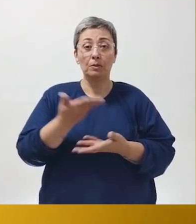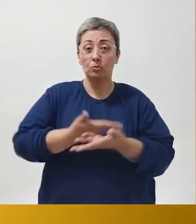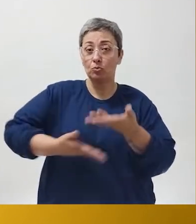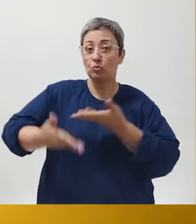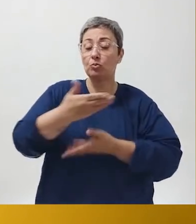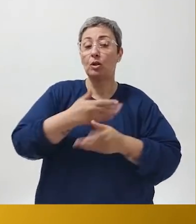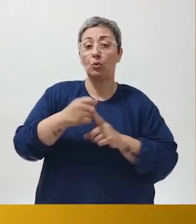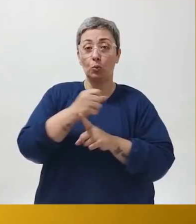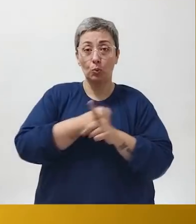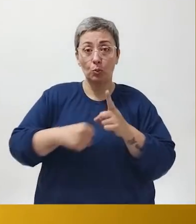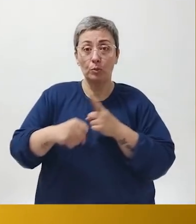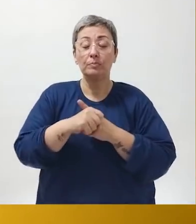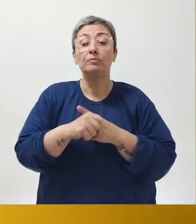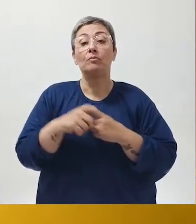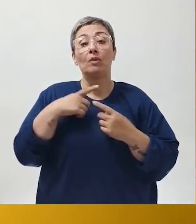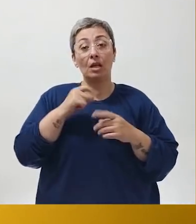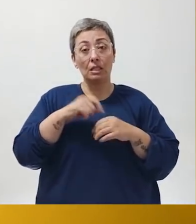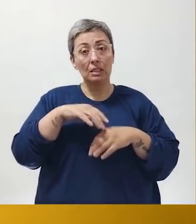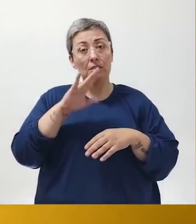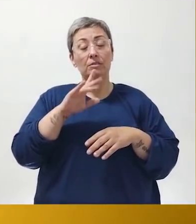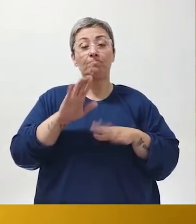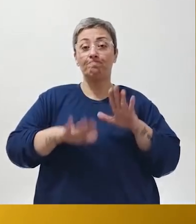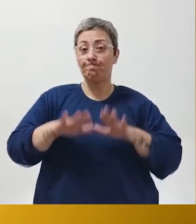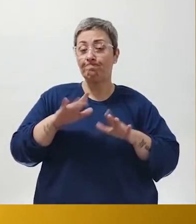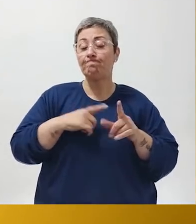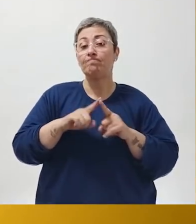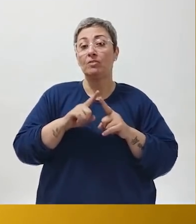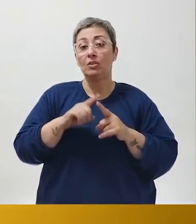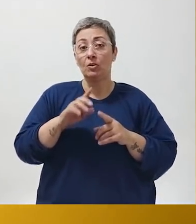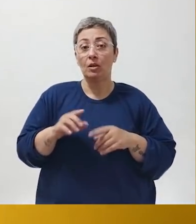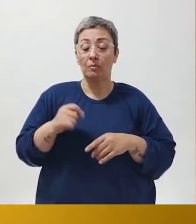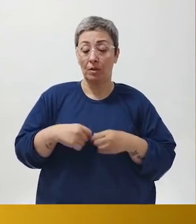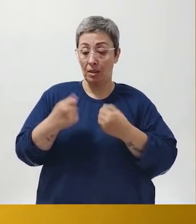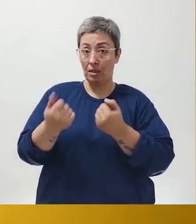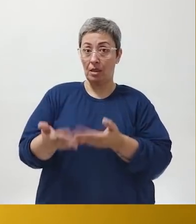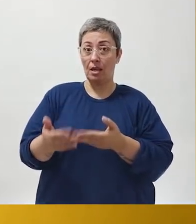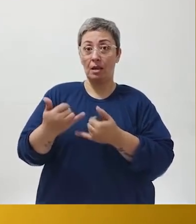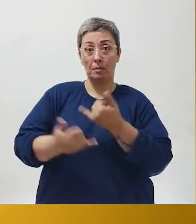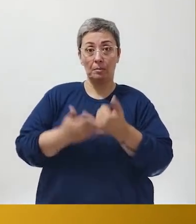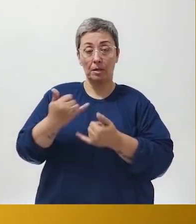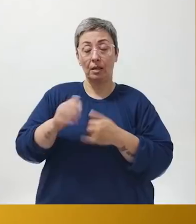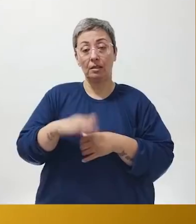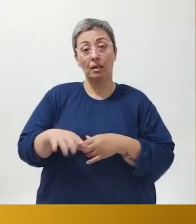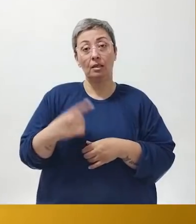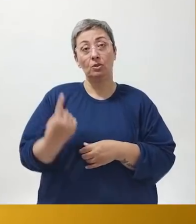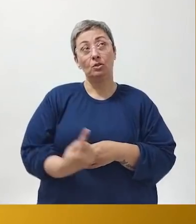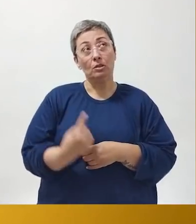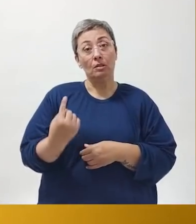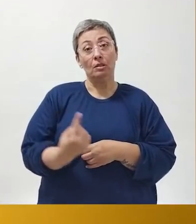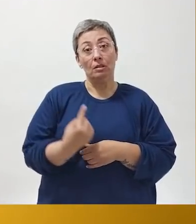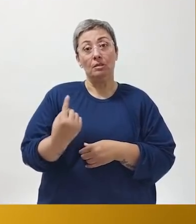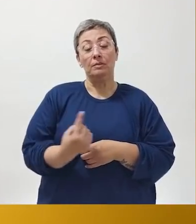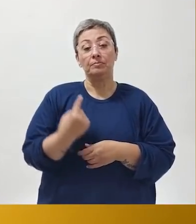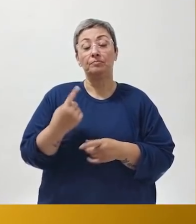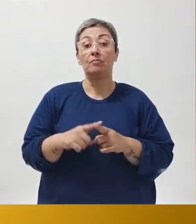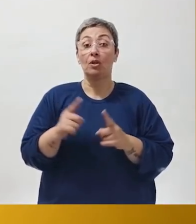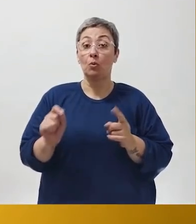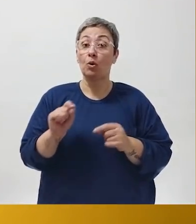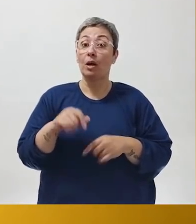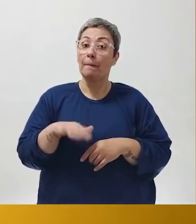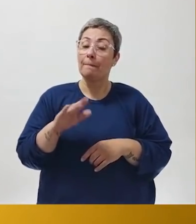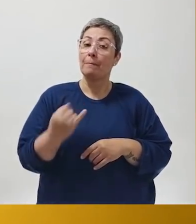redução. A abreviação é simplesmente a redução, ou seja, eu não preciso fazer esses ajustes de letra. Muitas vezes uma letra do começo, do meio,